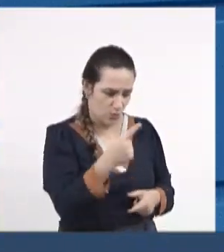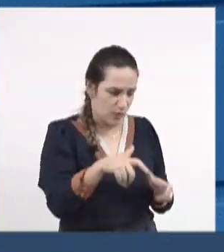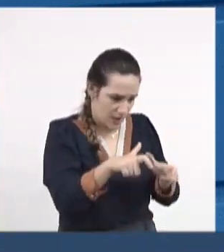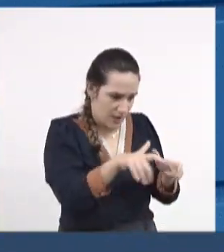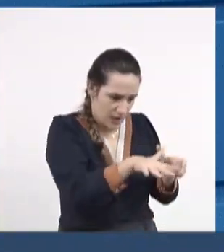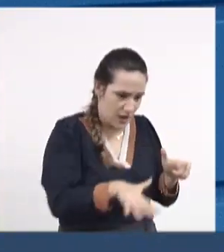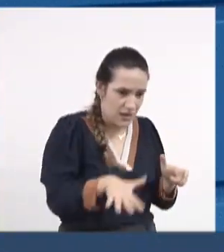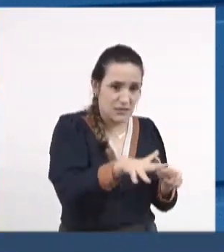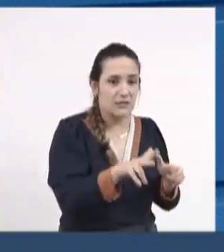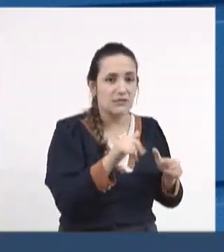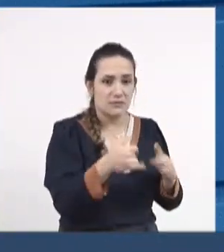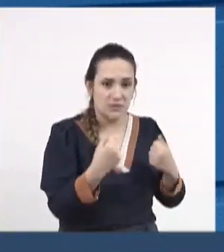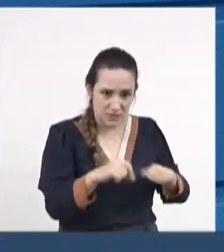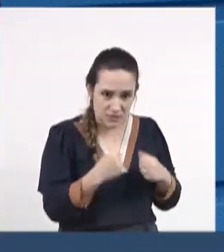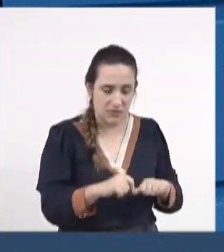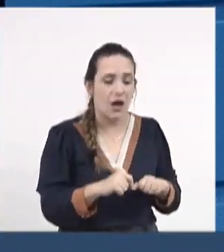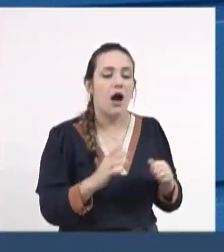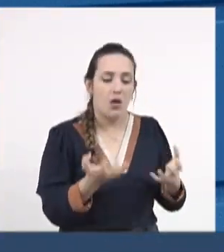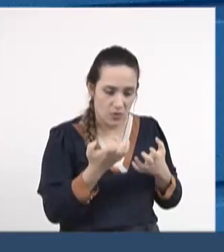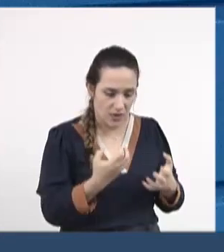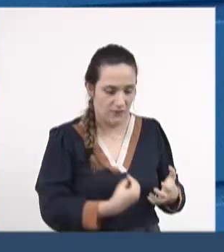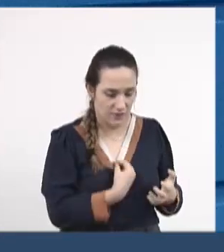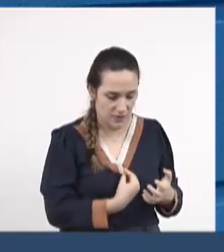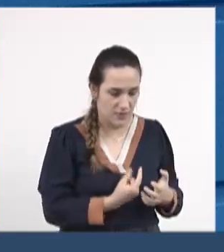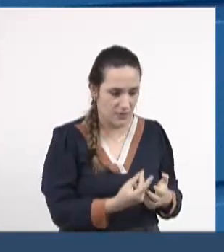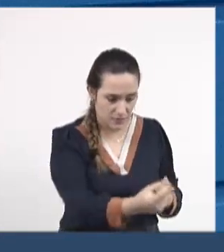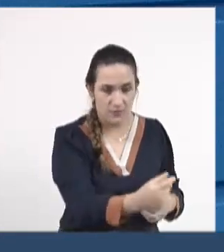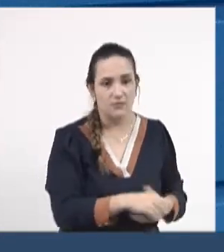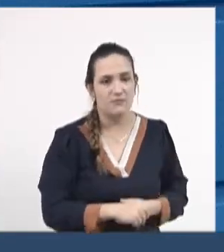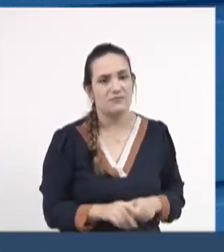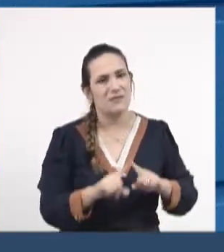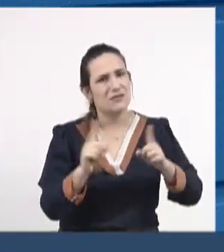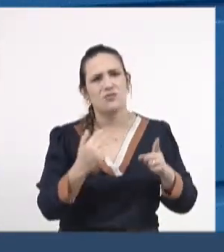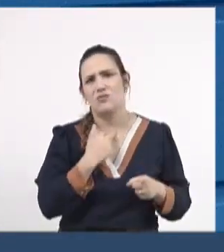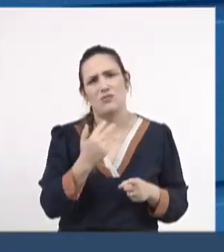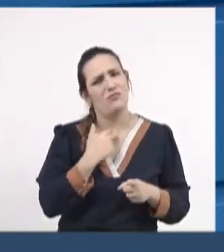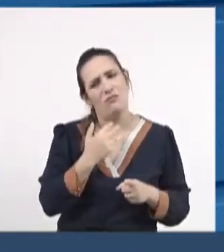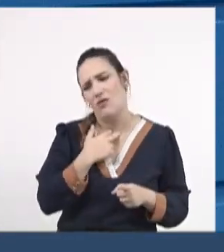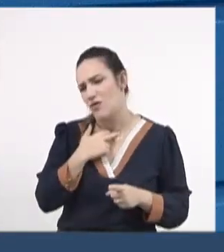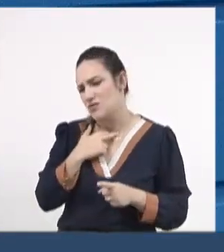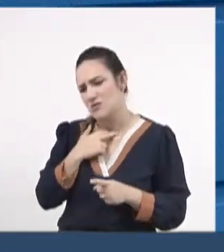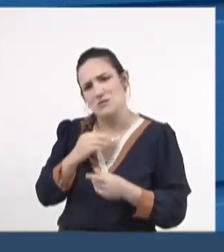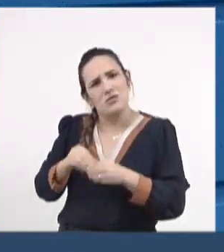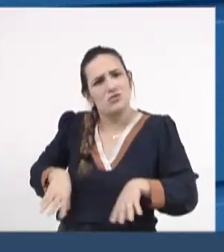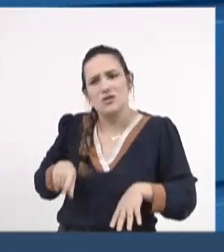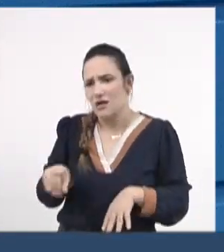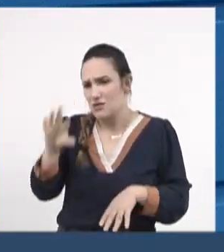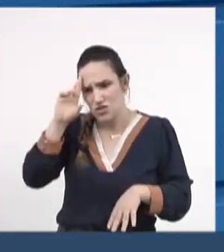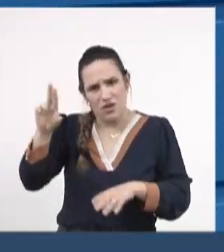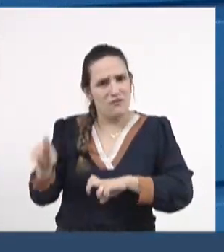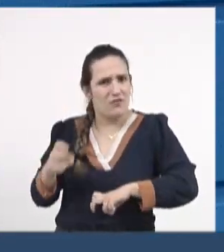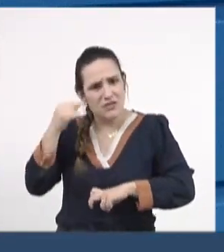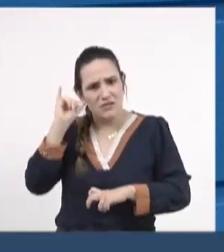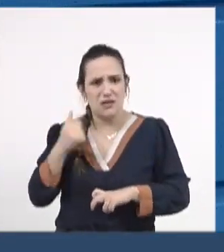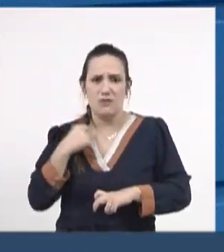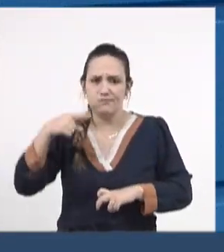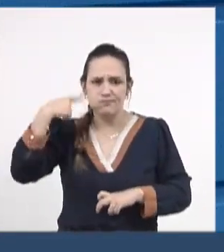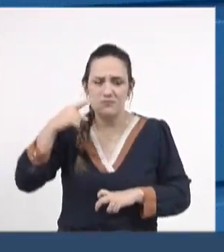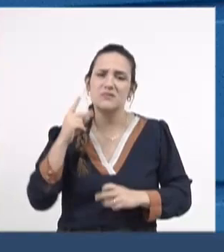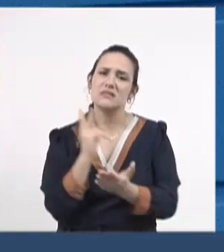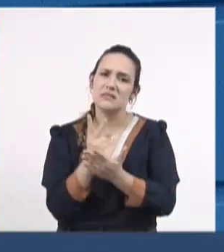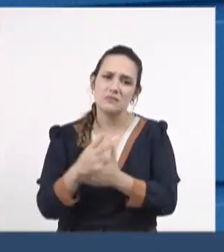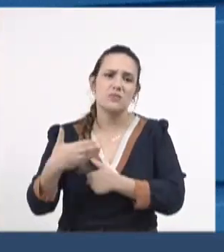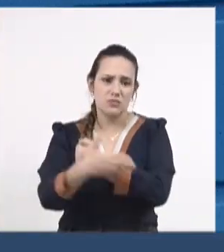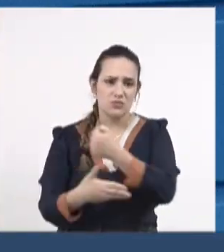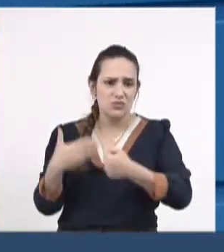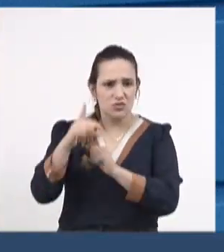para os indígenas, que precisam de área realmente para sobreviver, para produzir, mas nós não podemos matar o produtor rural também. E aí, eu, como advogado, sempre